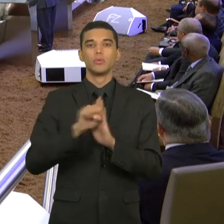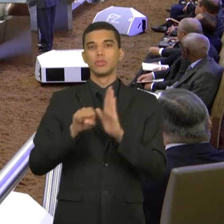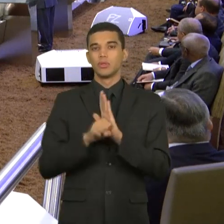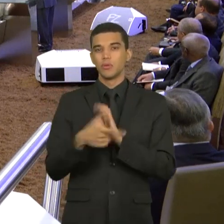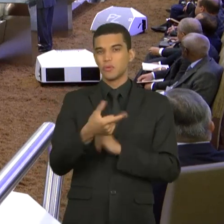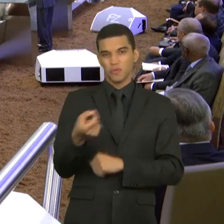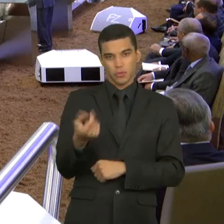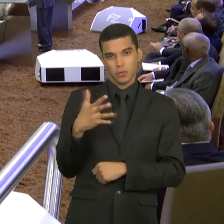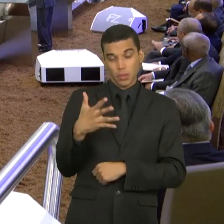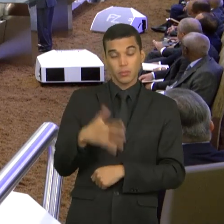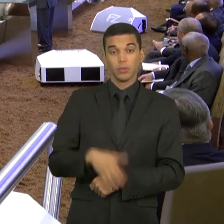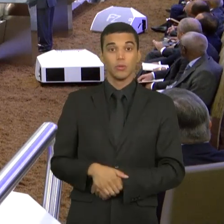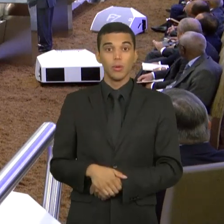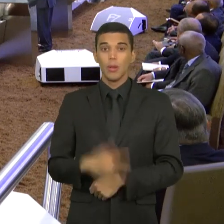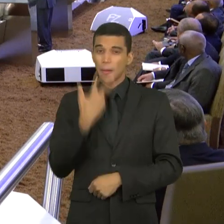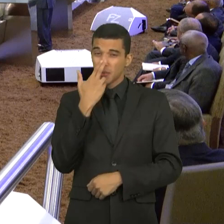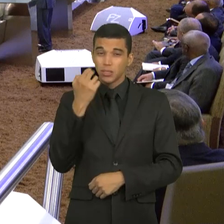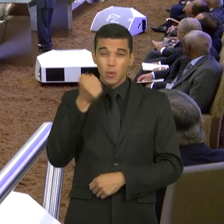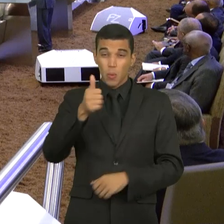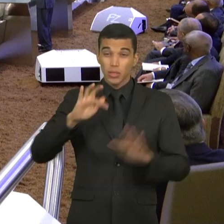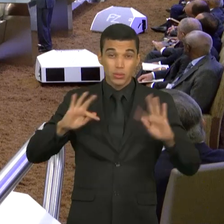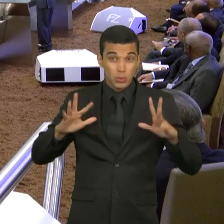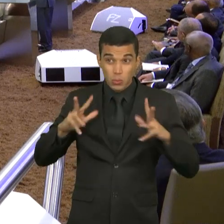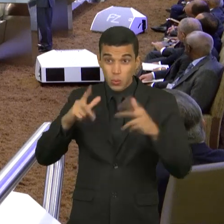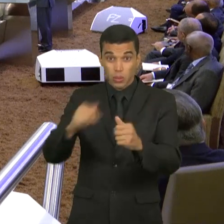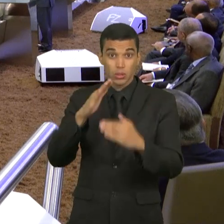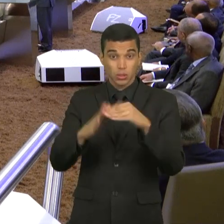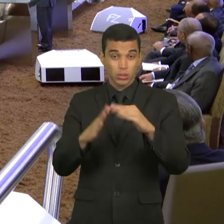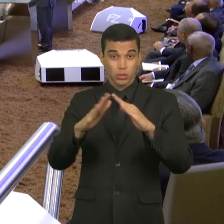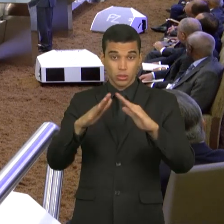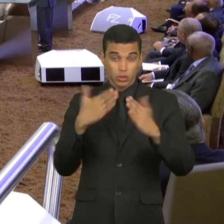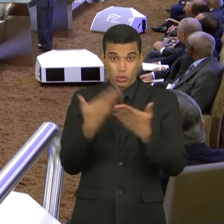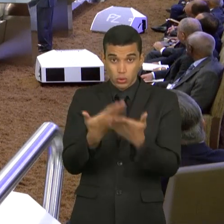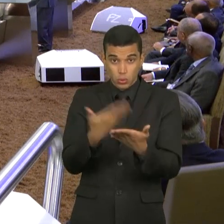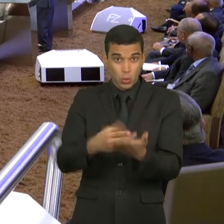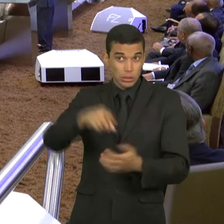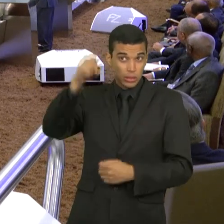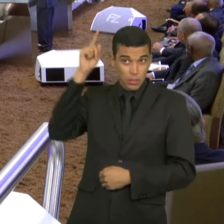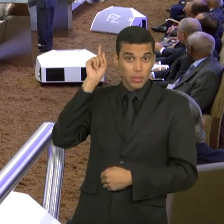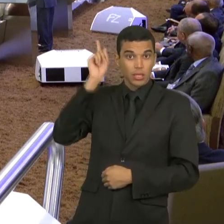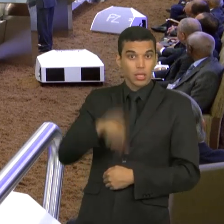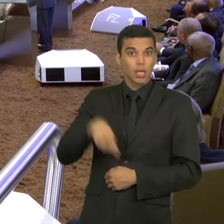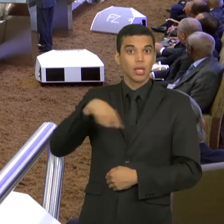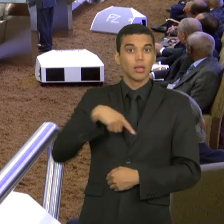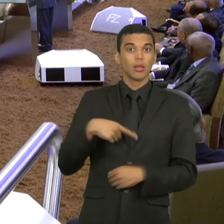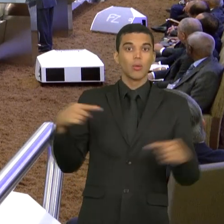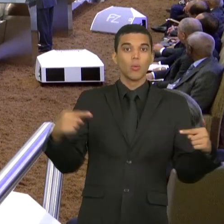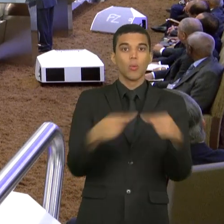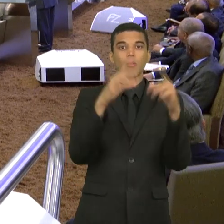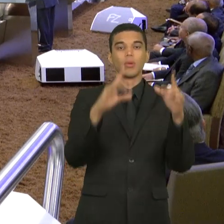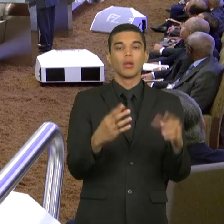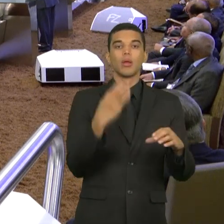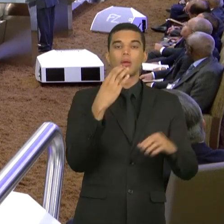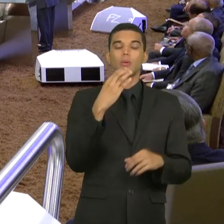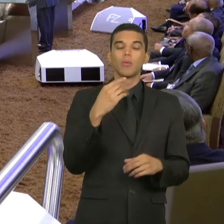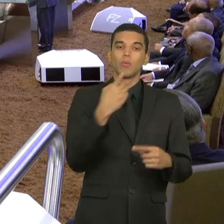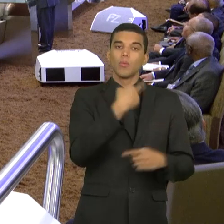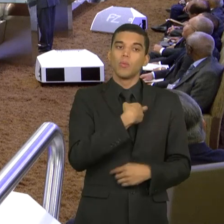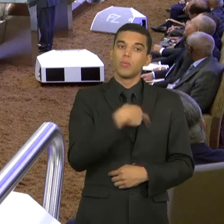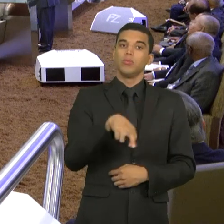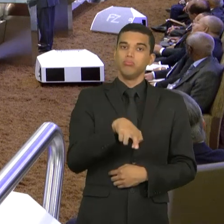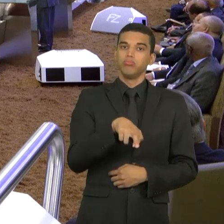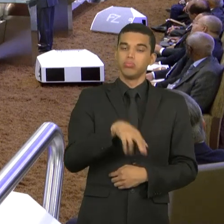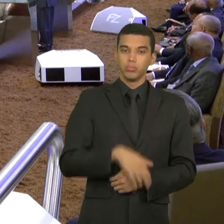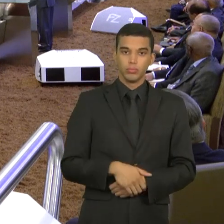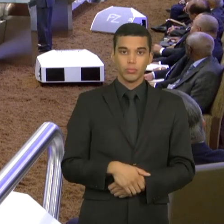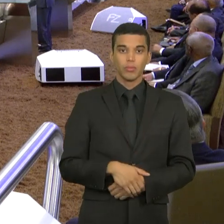as escolas clássicas eram divisão Cristã e eles cultivavam uma